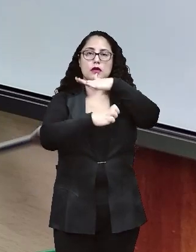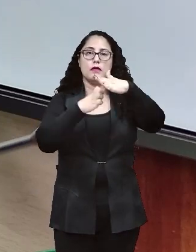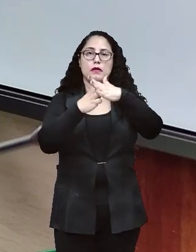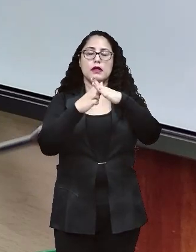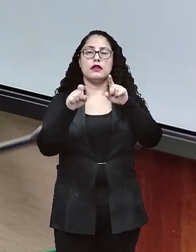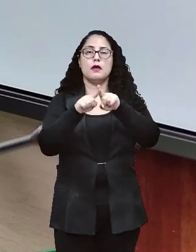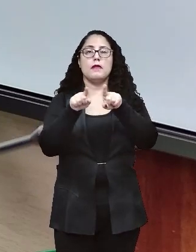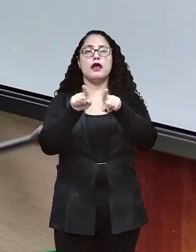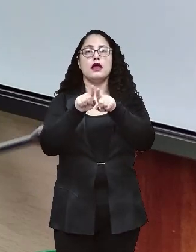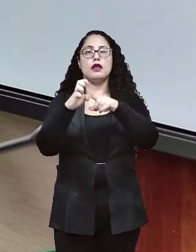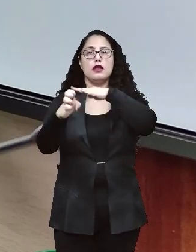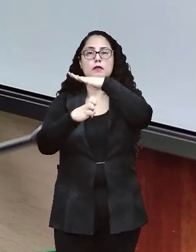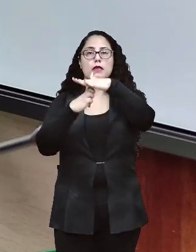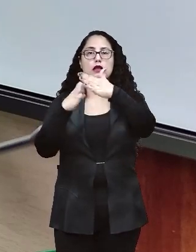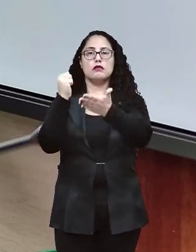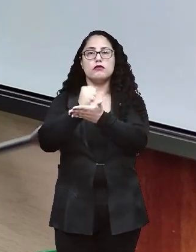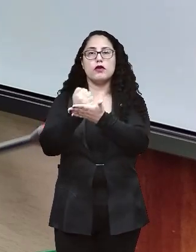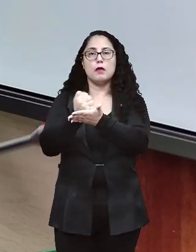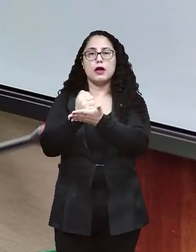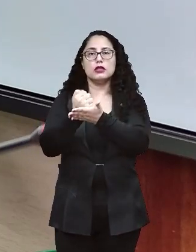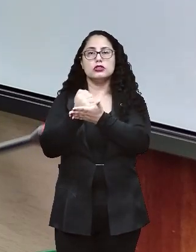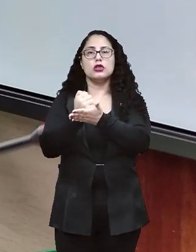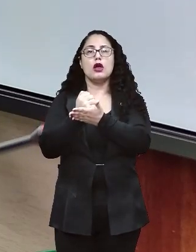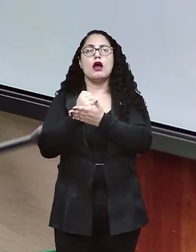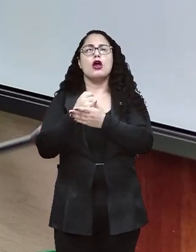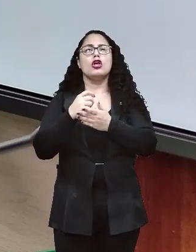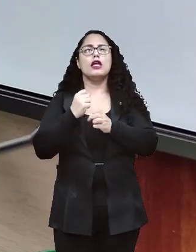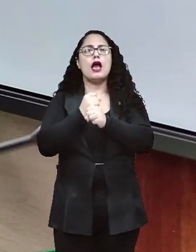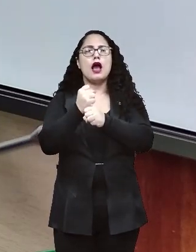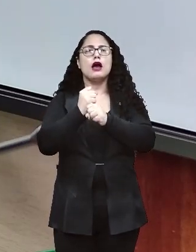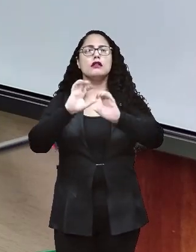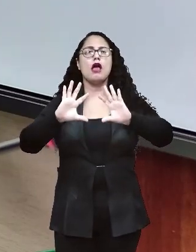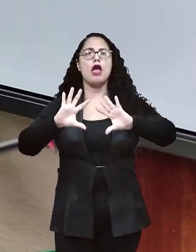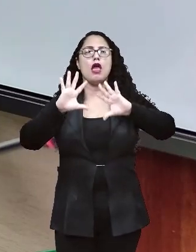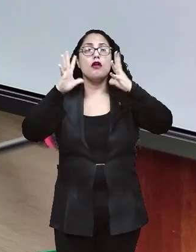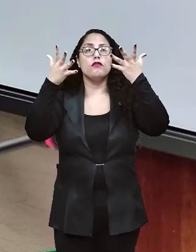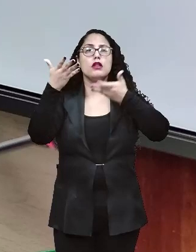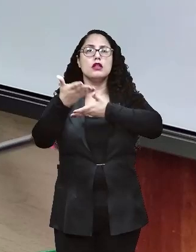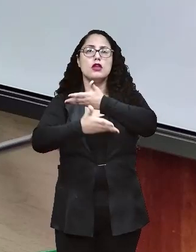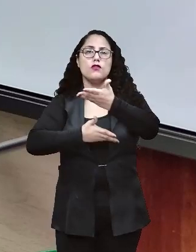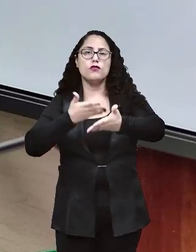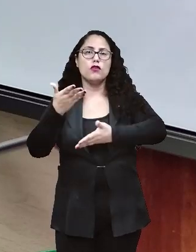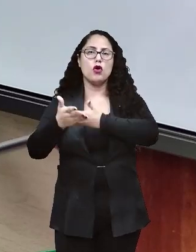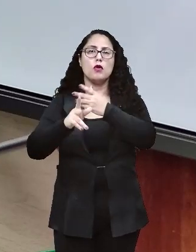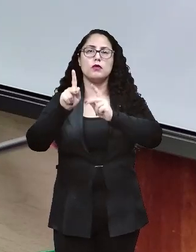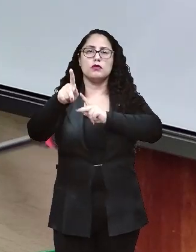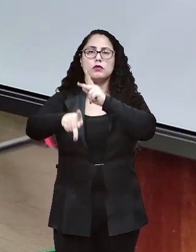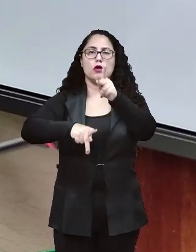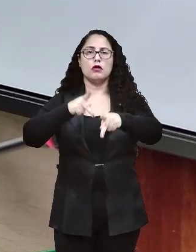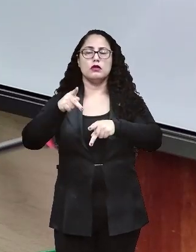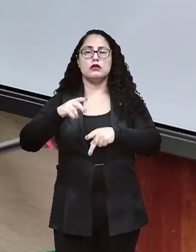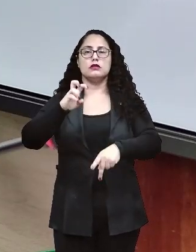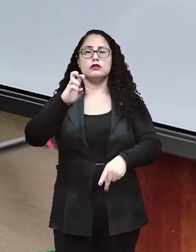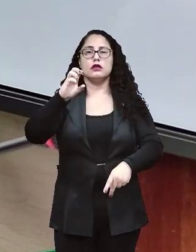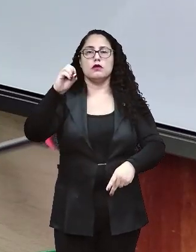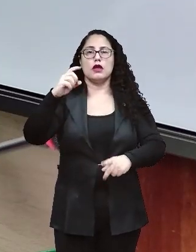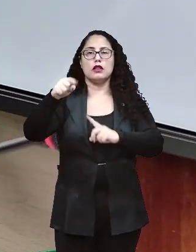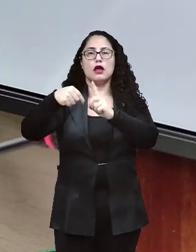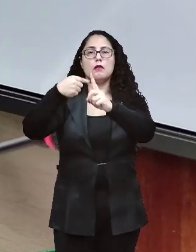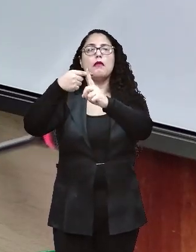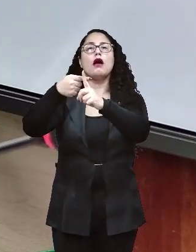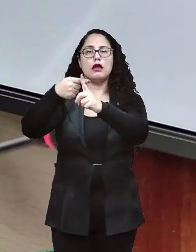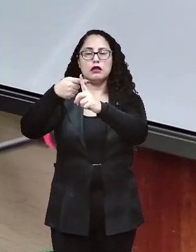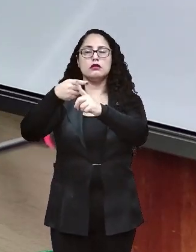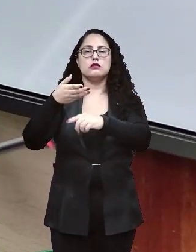ramo farmacêutico, né? E todo ano ela faz um evento que envolve esse público de 50+, né? Então, assim, eu acho